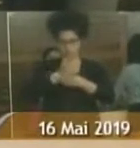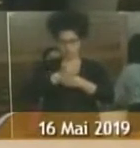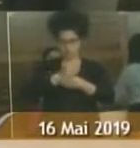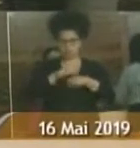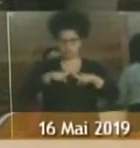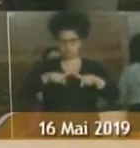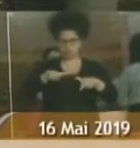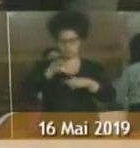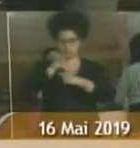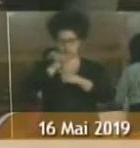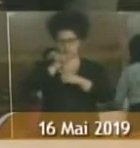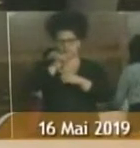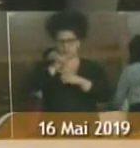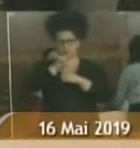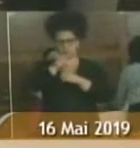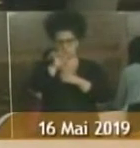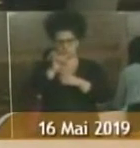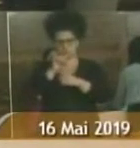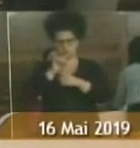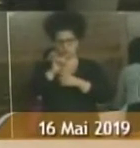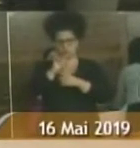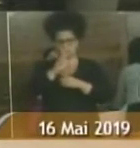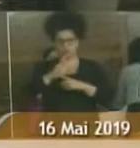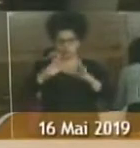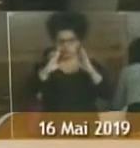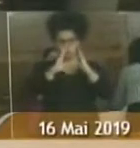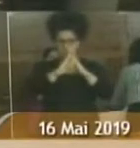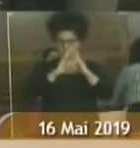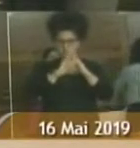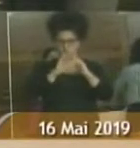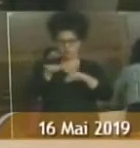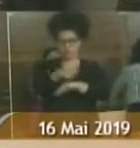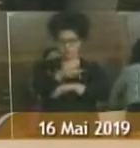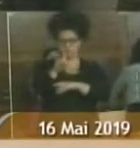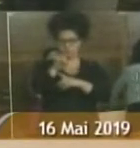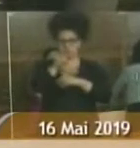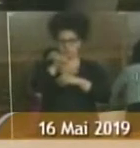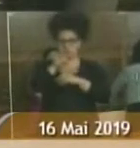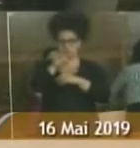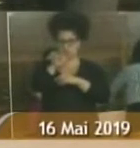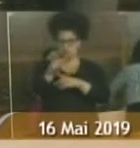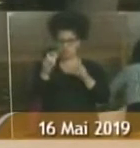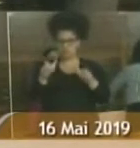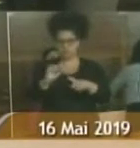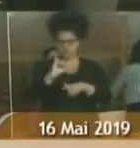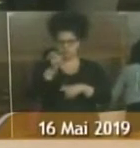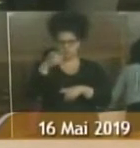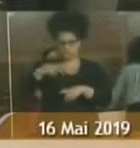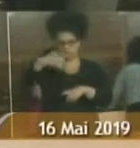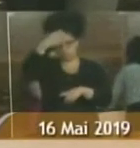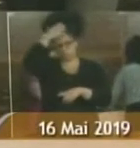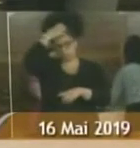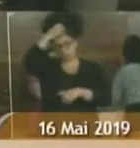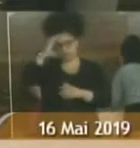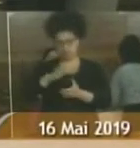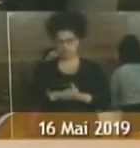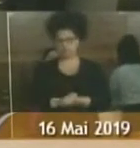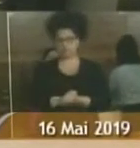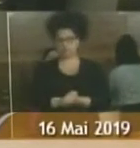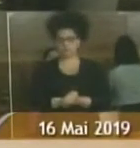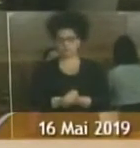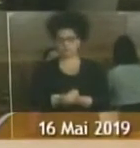de uso capião, cujo objeto refere-se ao imóvel situado na rua Divinéia, número 25, Japuíba, Angra dos Reis, Rio de Janeiro, requerido